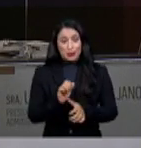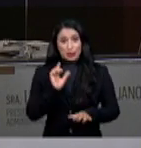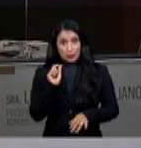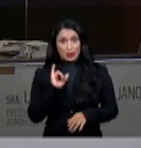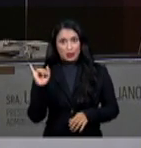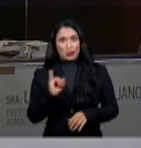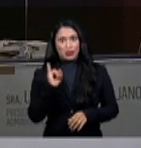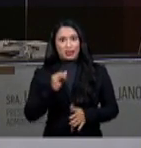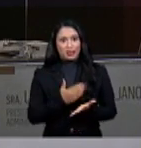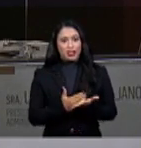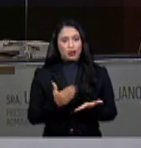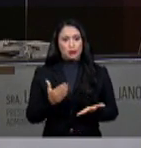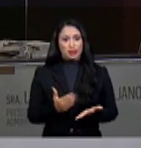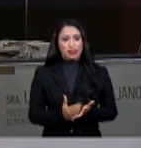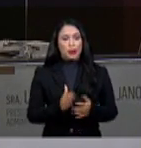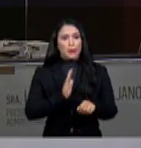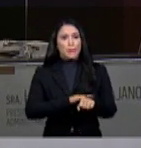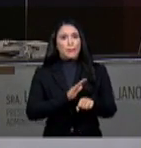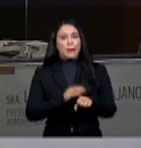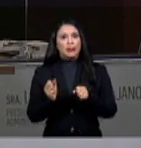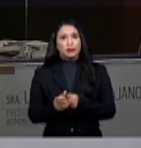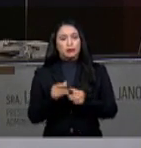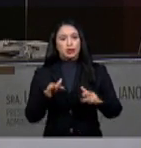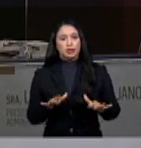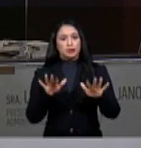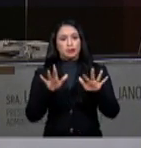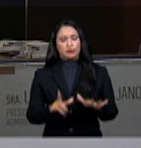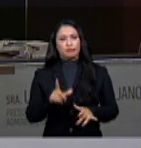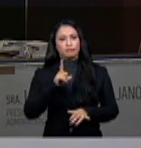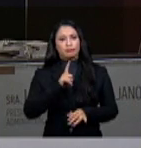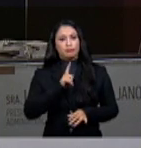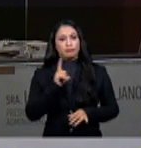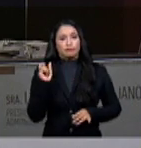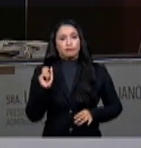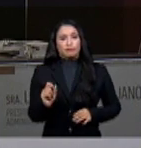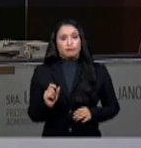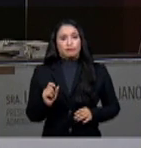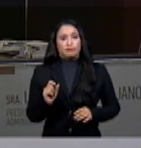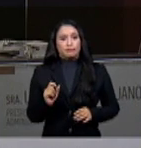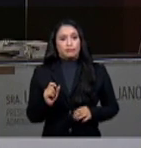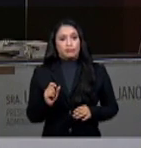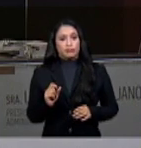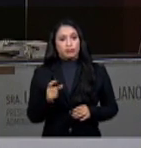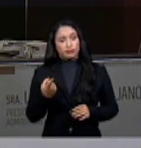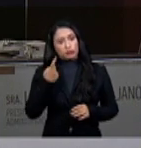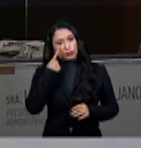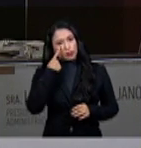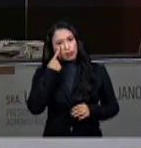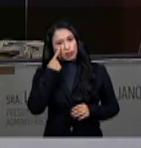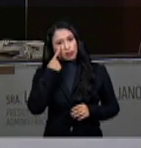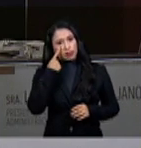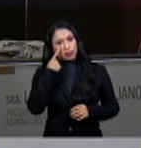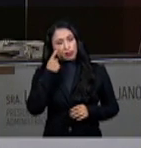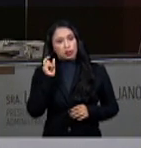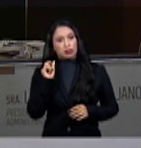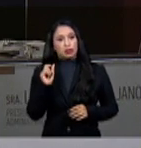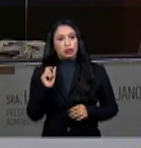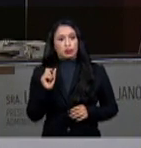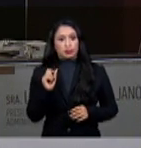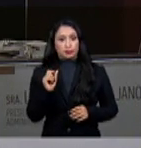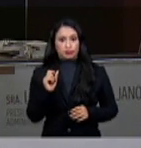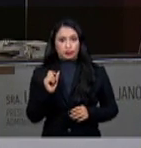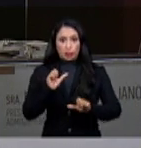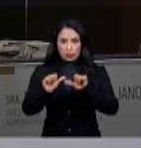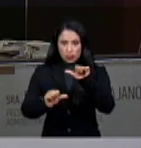pandemia o que mais tem ditado muito assustado para mim eu sou muito de enxergar assim eu tenho é muito